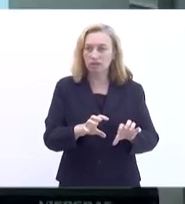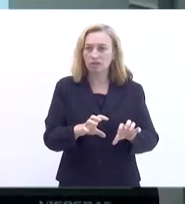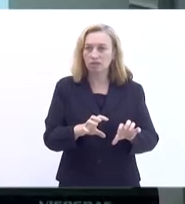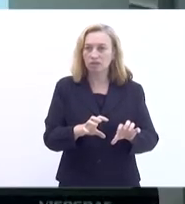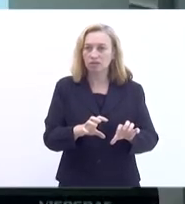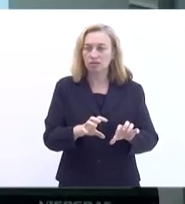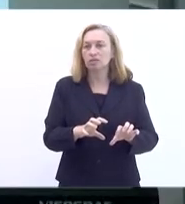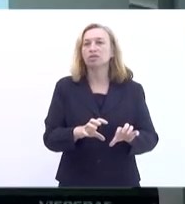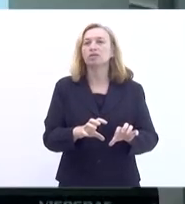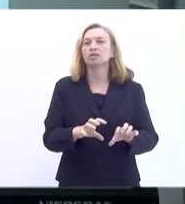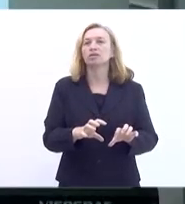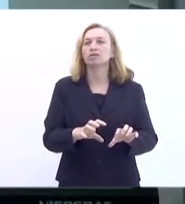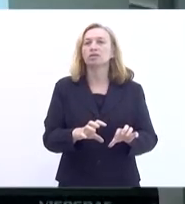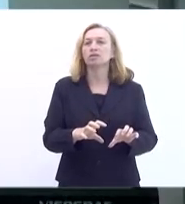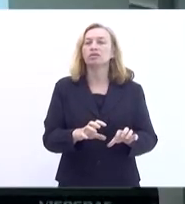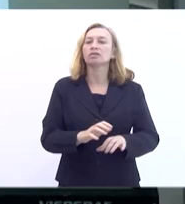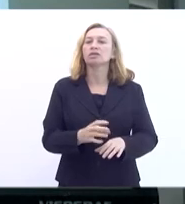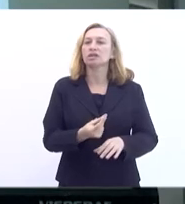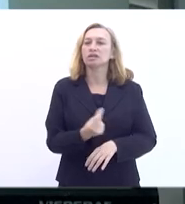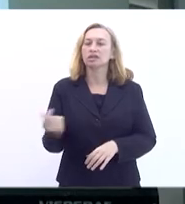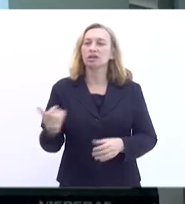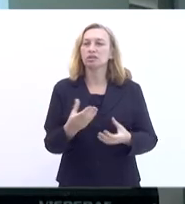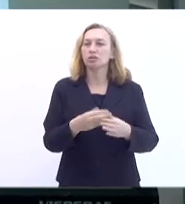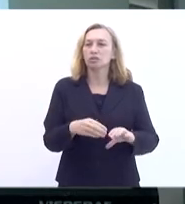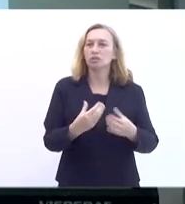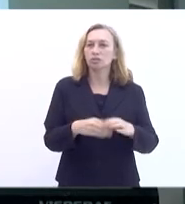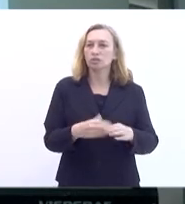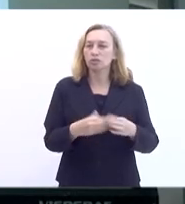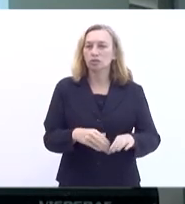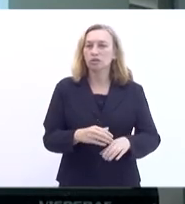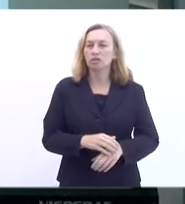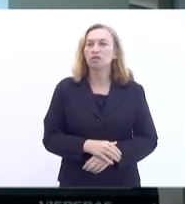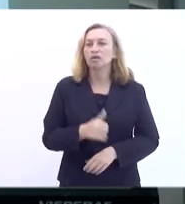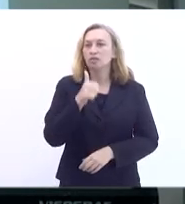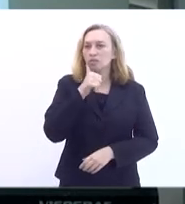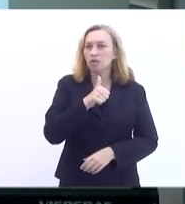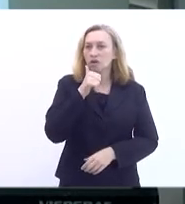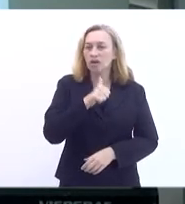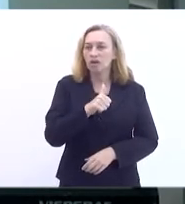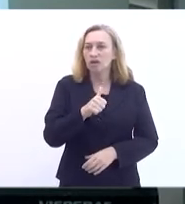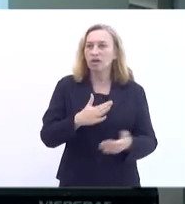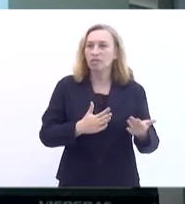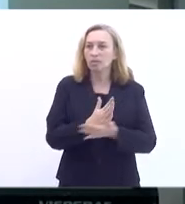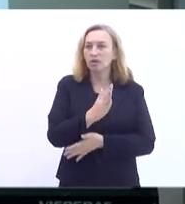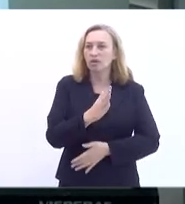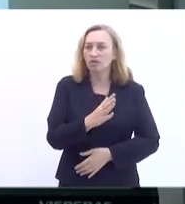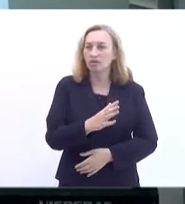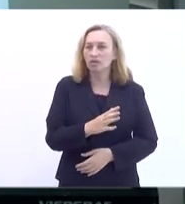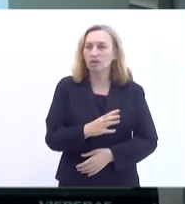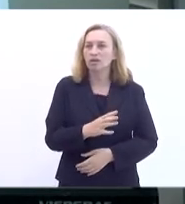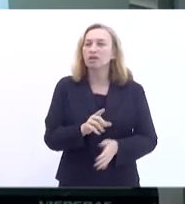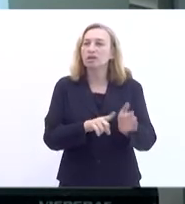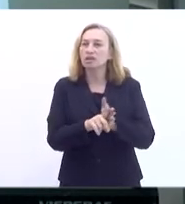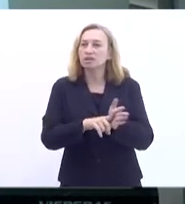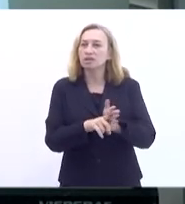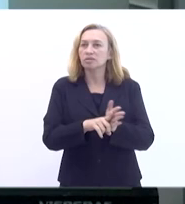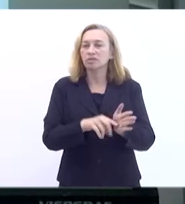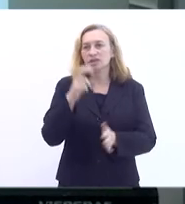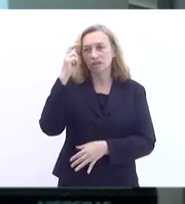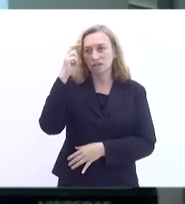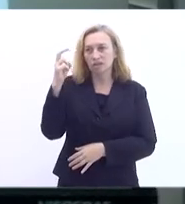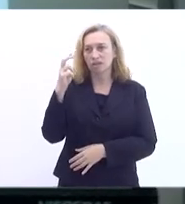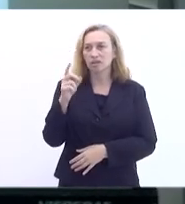fila e foram final do concurso candidatos do sexo feminino os aprovados no exame intelectual EA